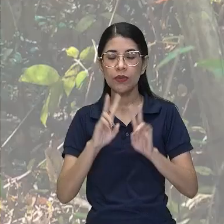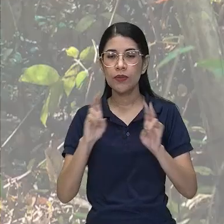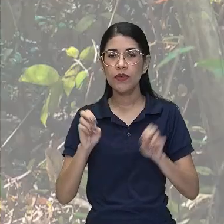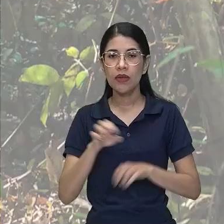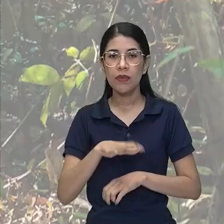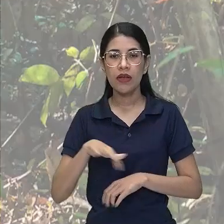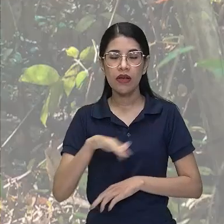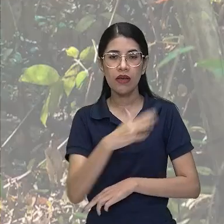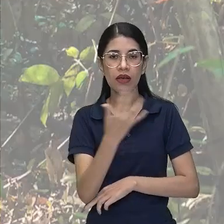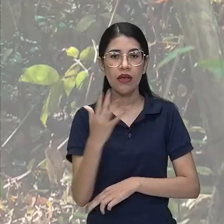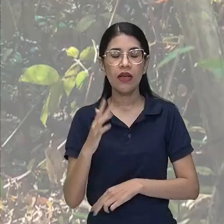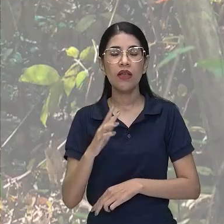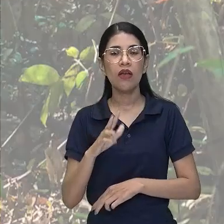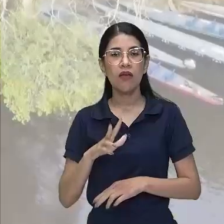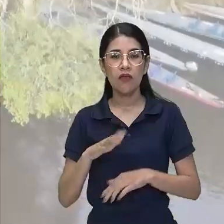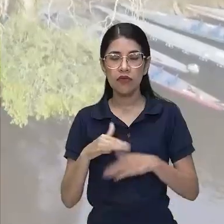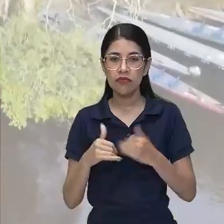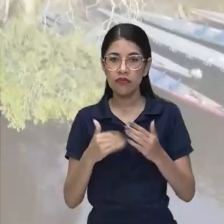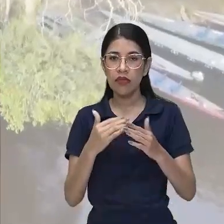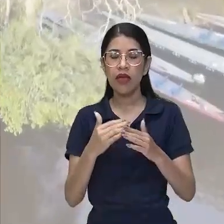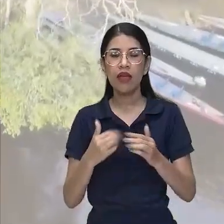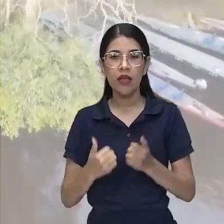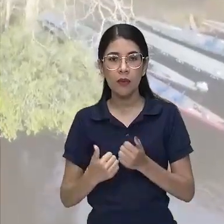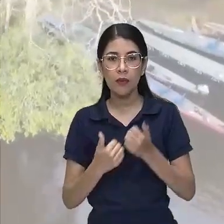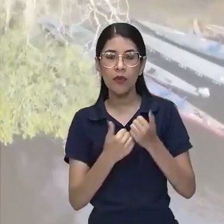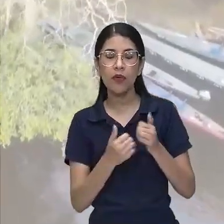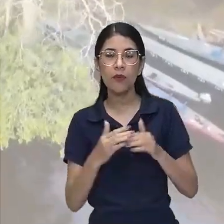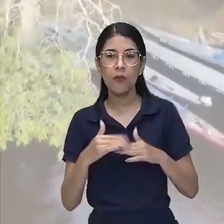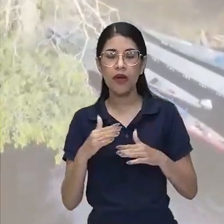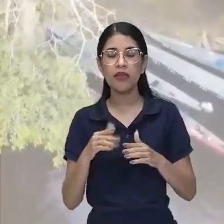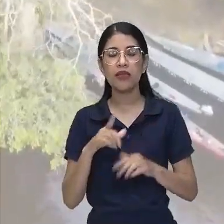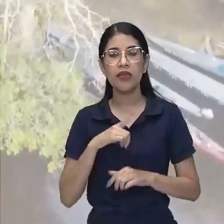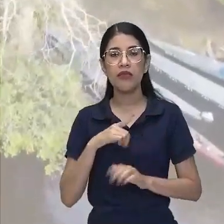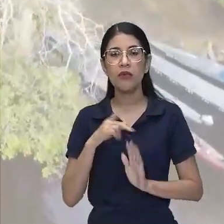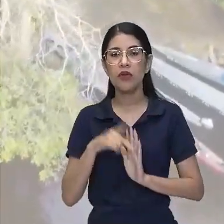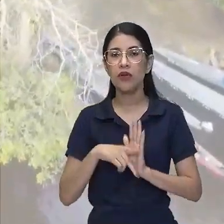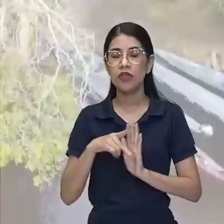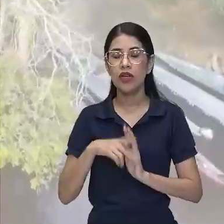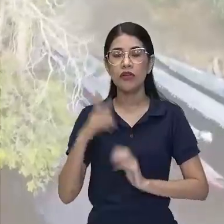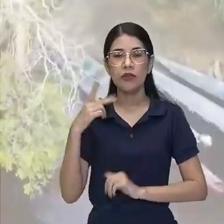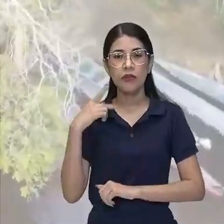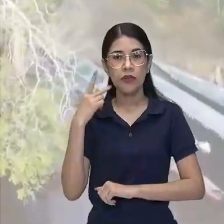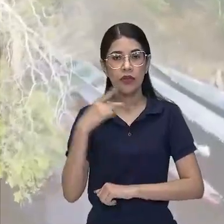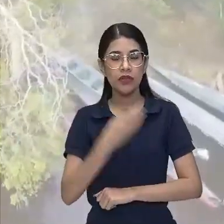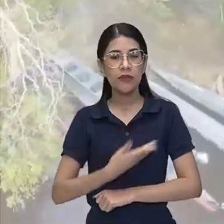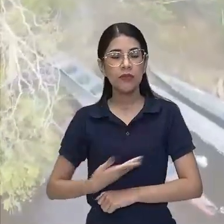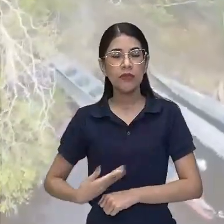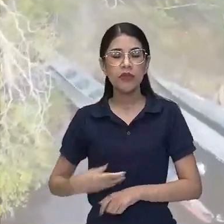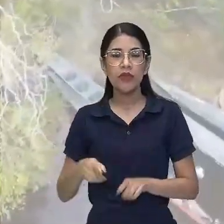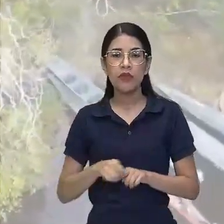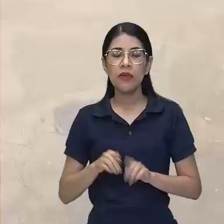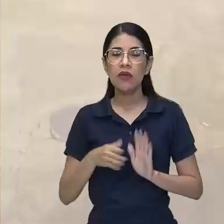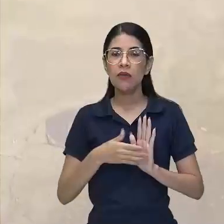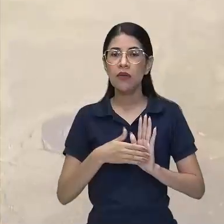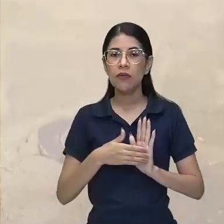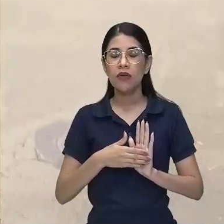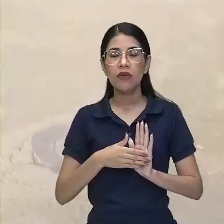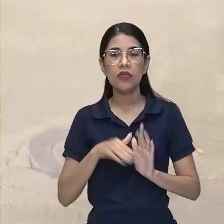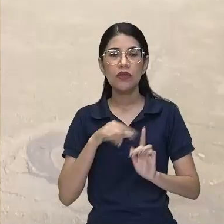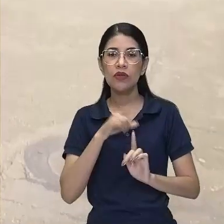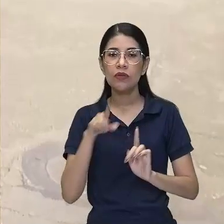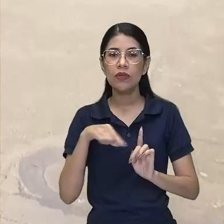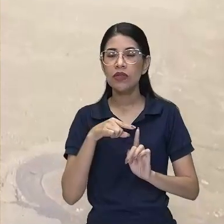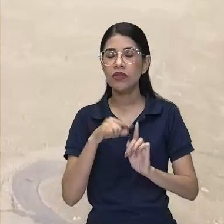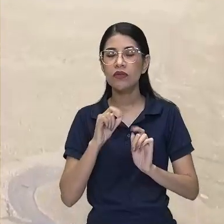ele passou a ganhar mais força. E aí a gente tem a elaboração de políticas públicas que tem como propósito ali